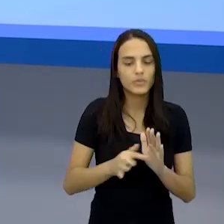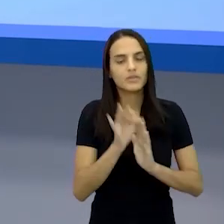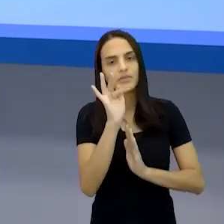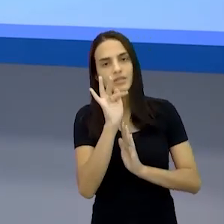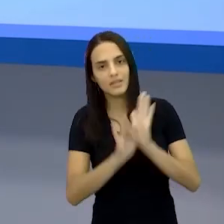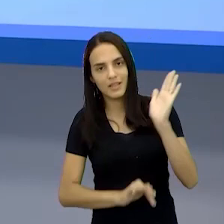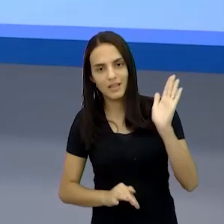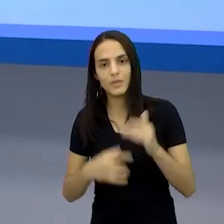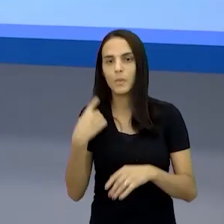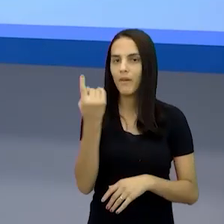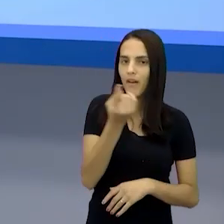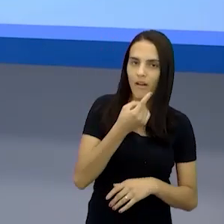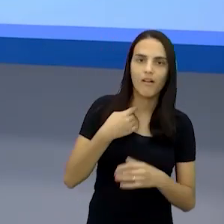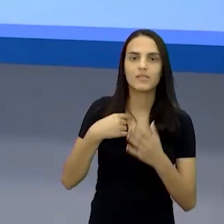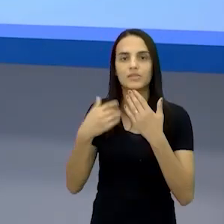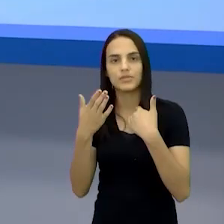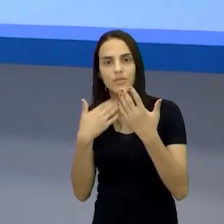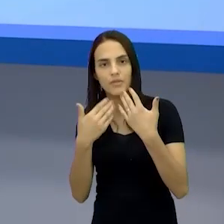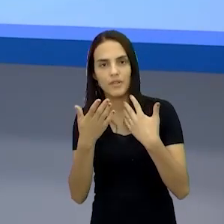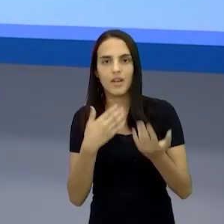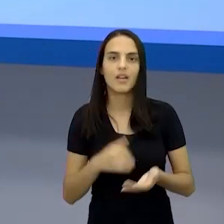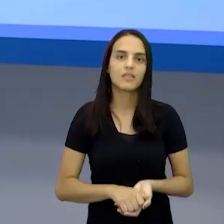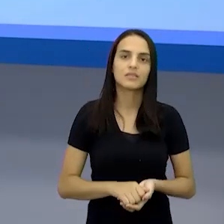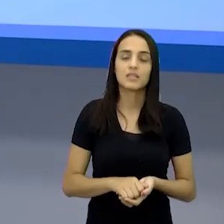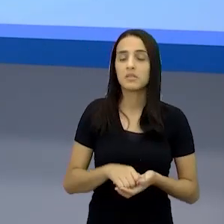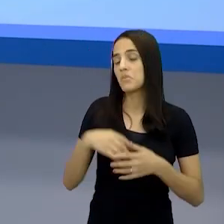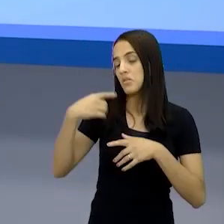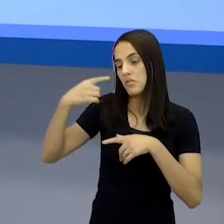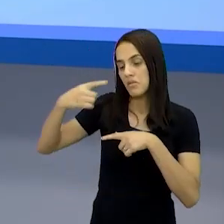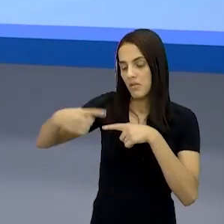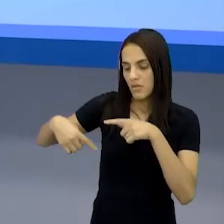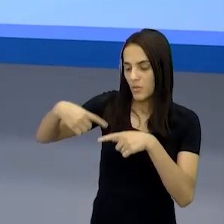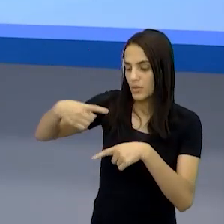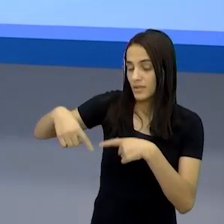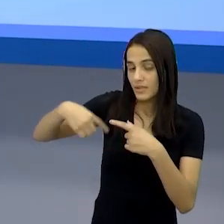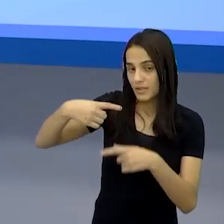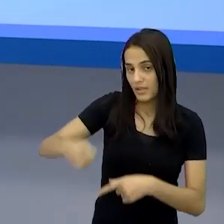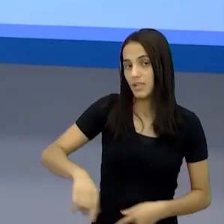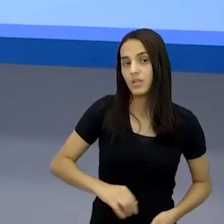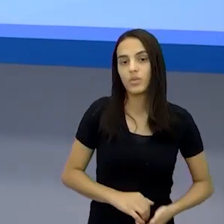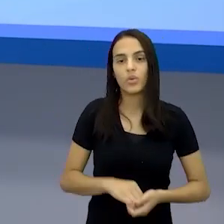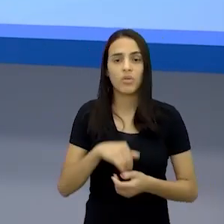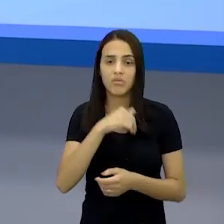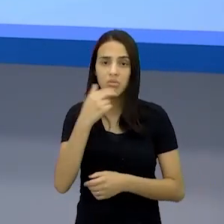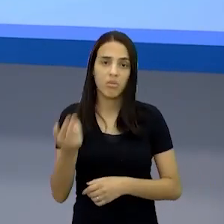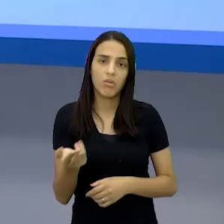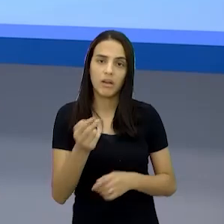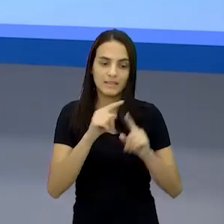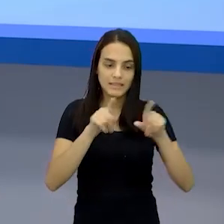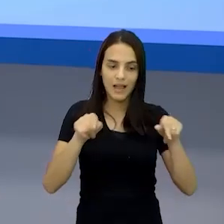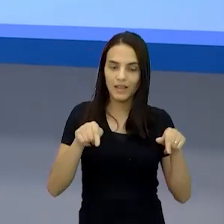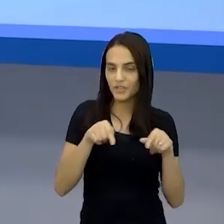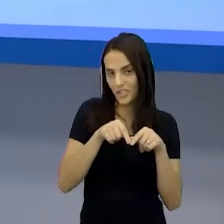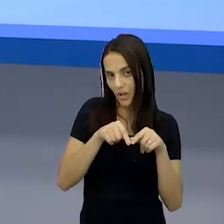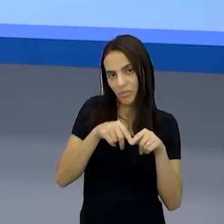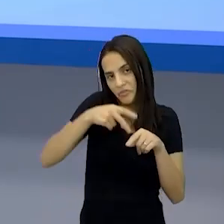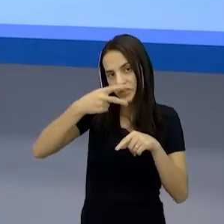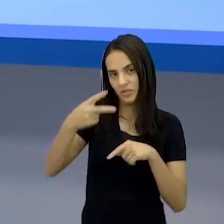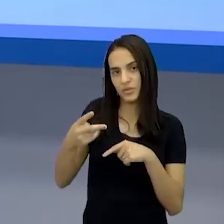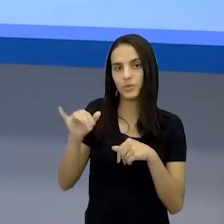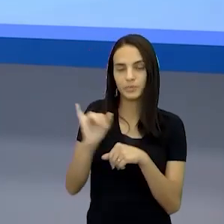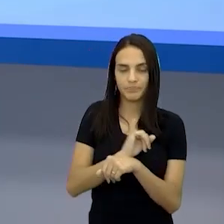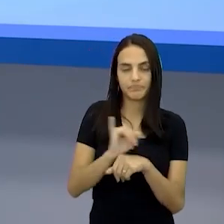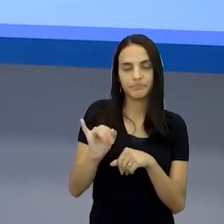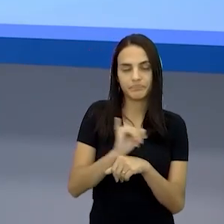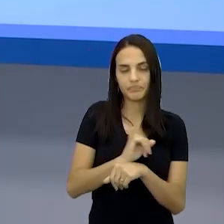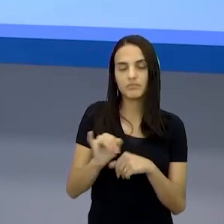texto, uma roda de diálogo, uma rotação aí de estação, até mesmo uma sala de aula invertida, são metodologias